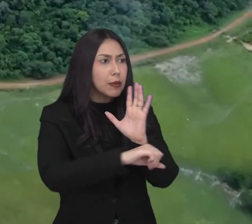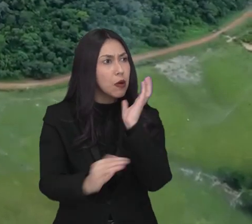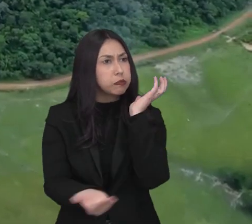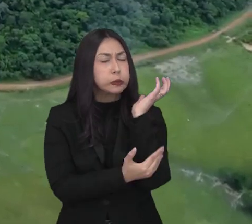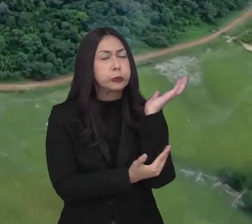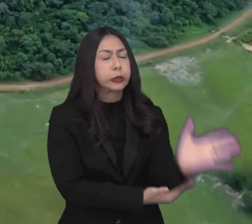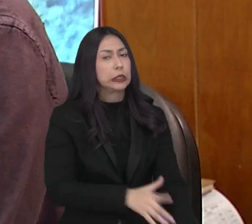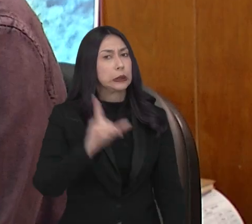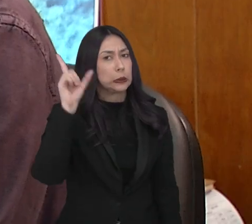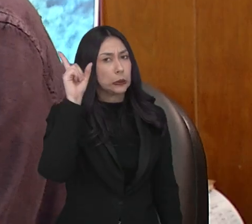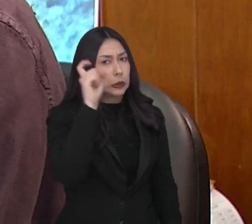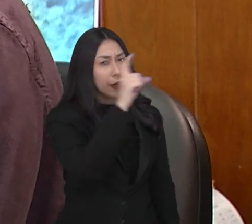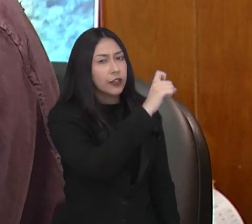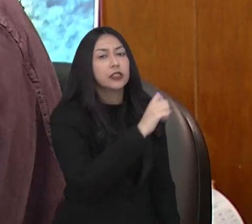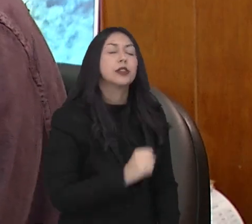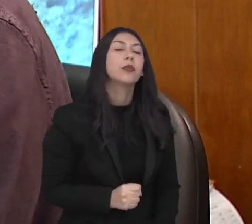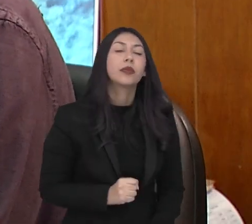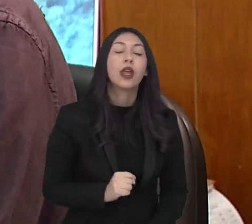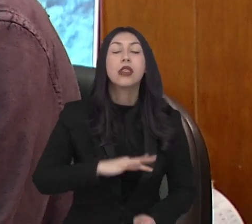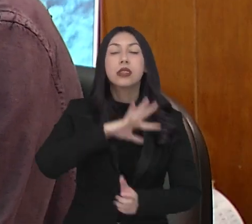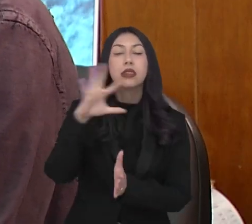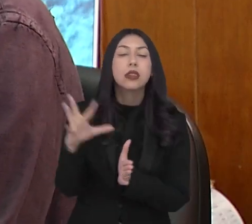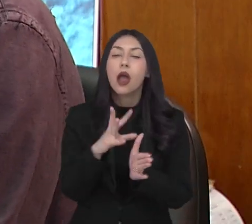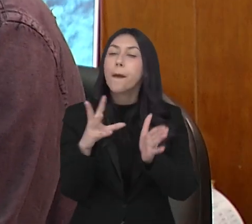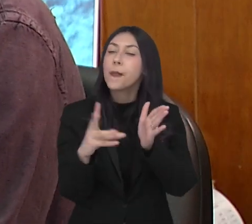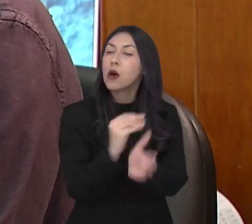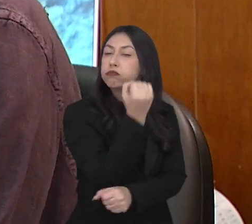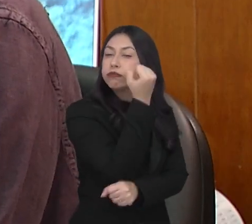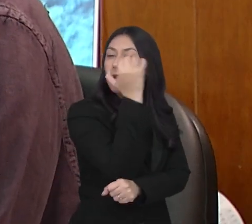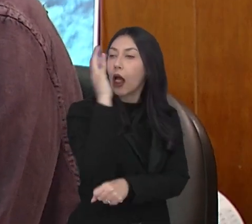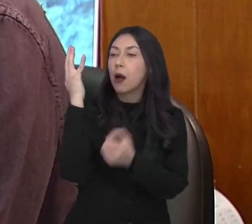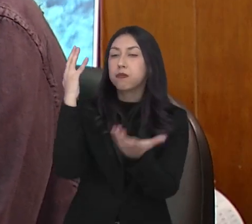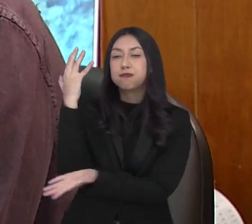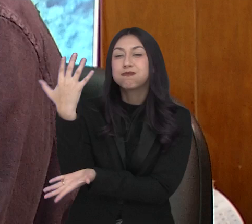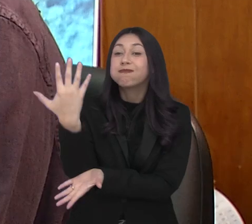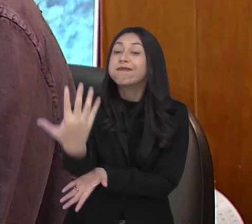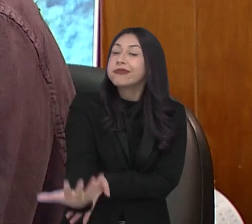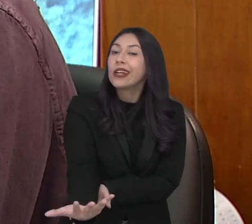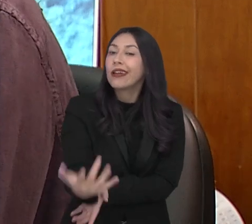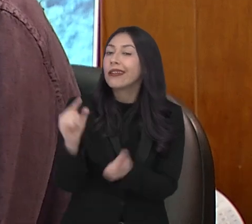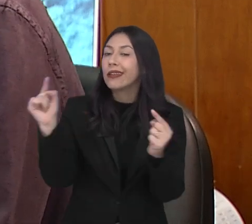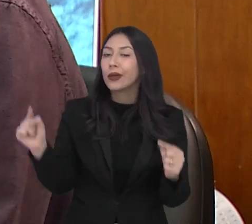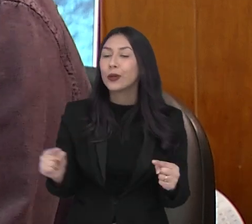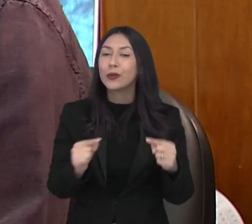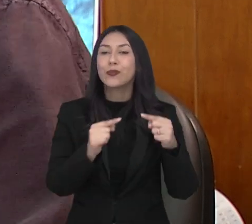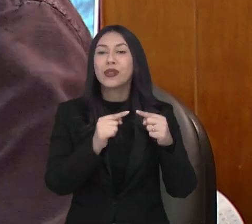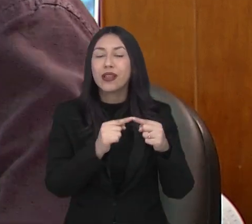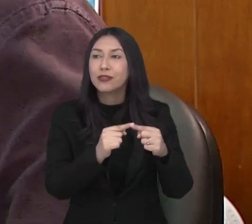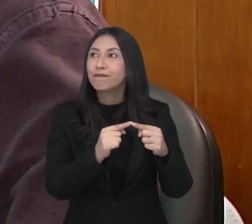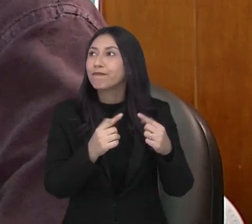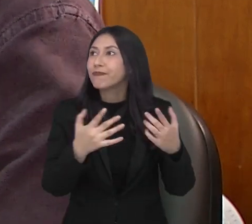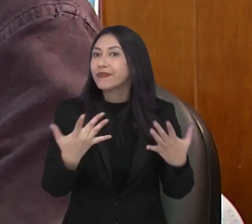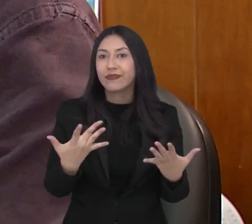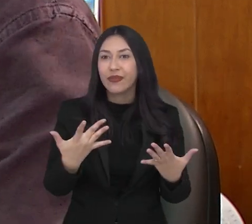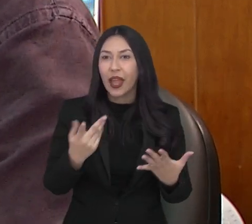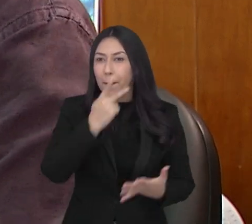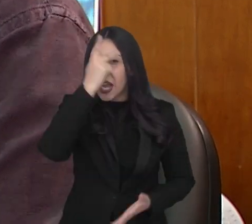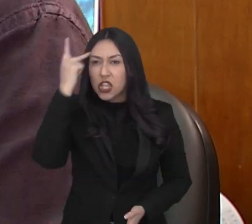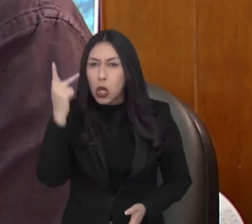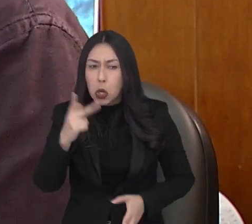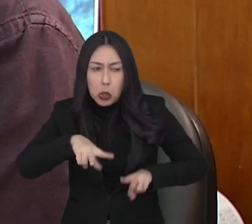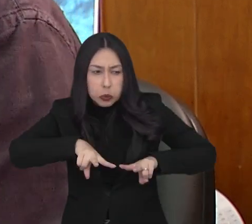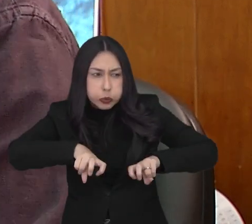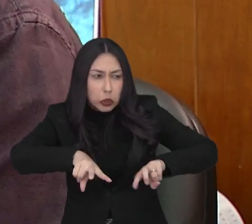é um desafio. A maior parte do desmatamento que está acontecendo na Amazônia, esse desmatamento que é muito ilegal, é um desmatamento que está muito ligado à questão